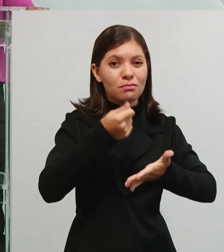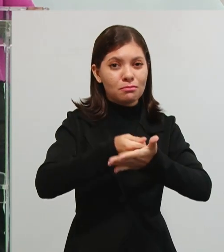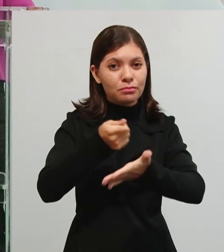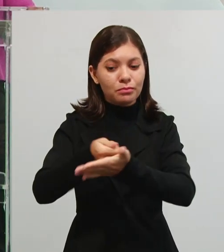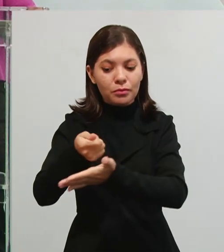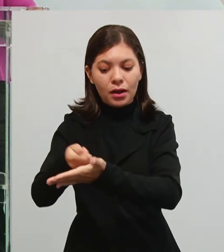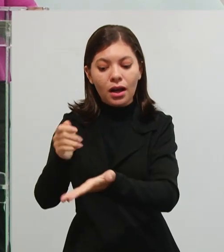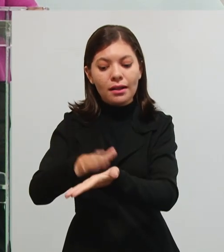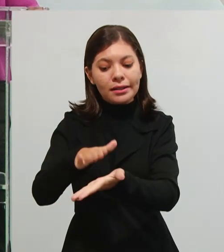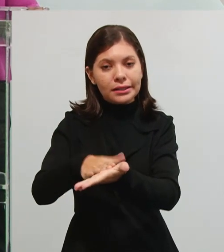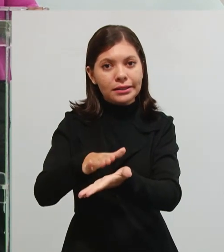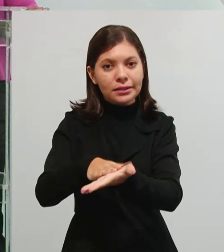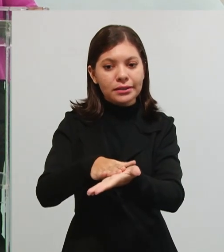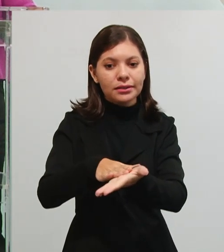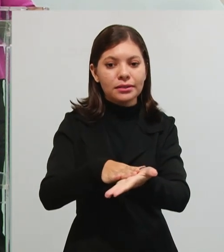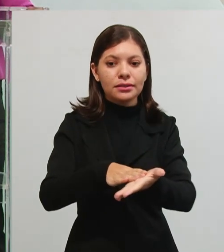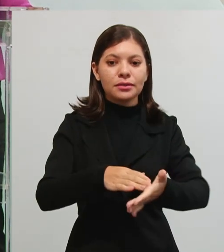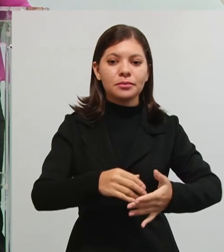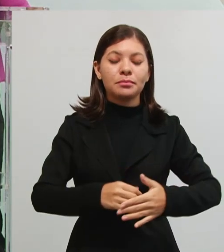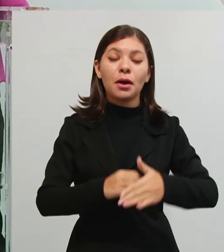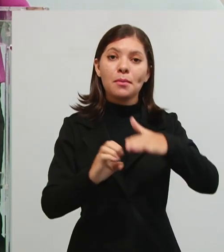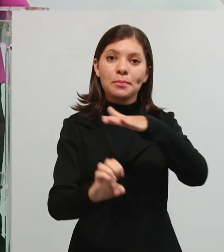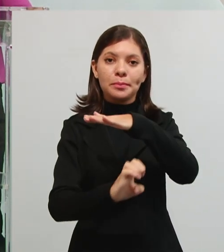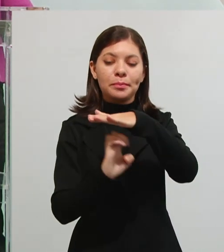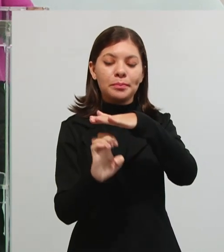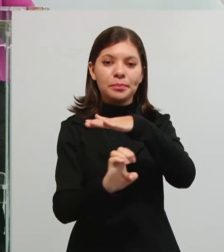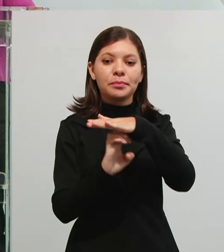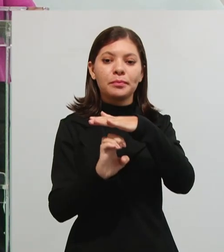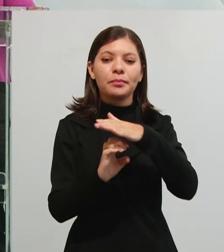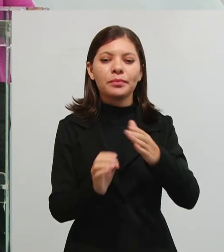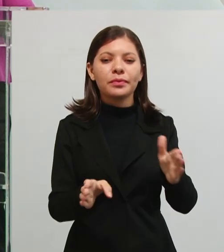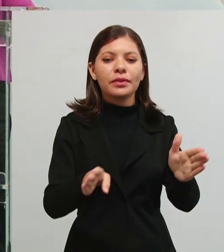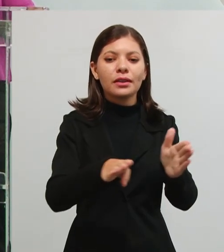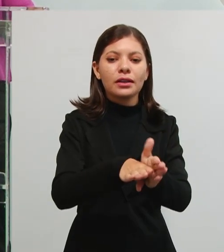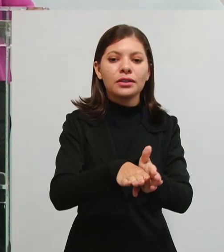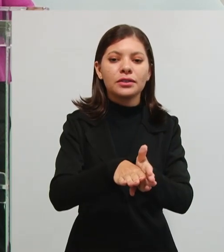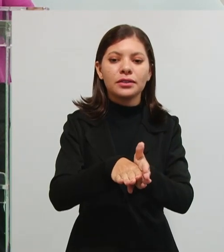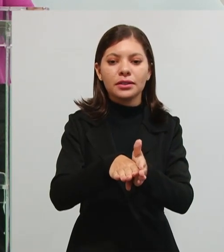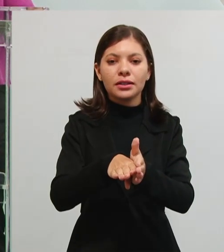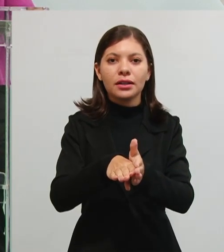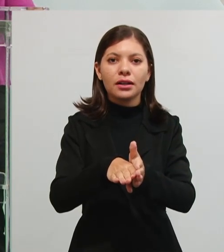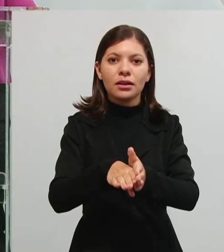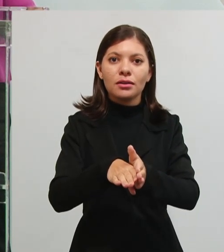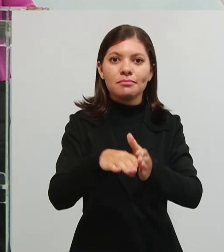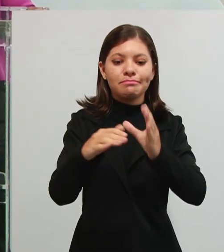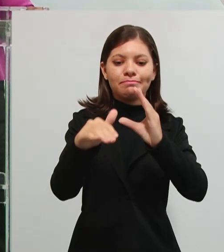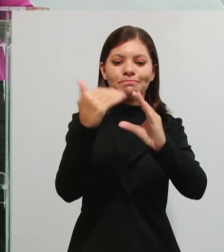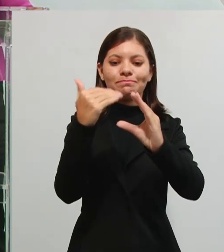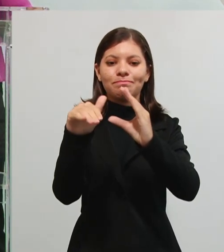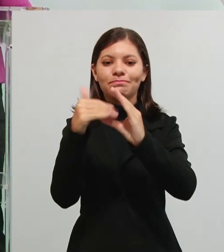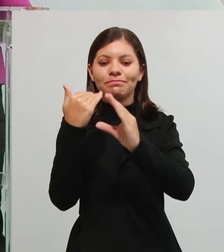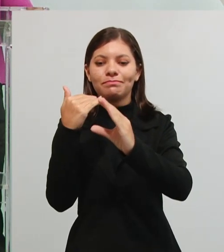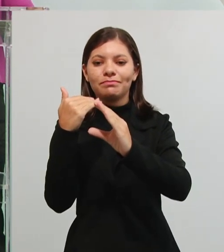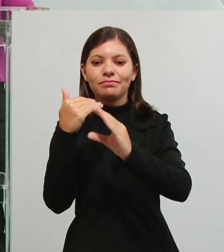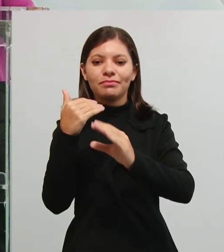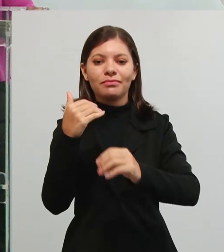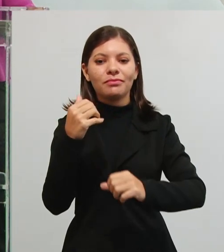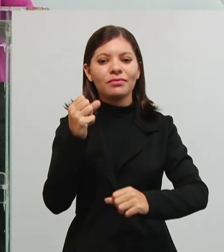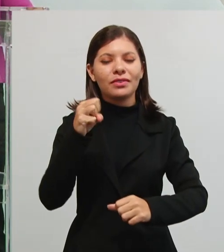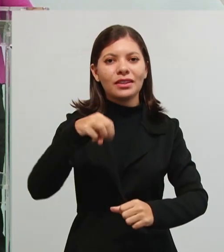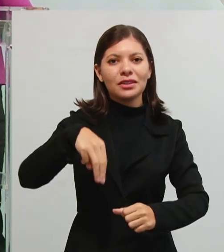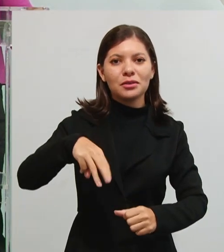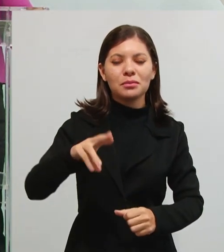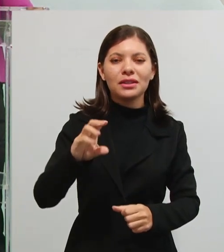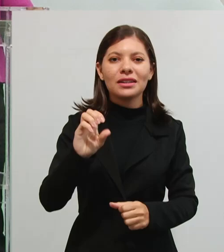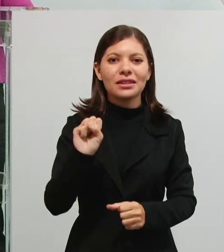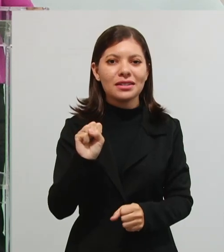lojas, certo? Por empresas, chega lá no seu e-mail, né? No seu SMS, no seu